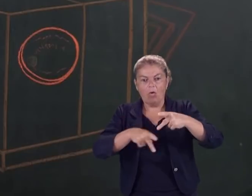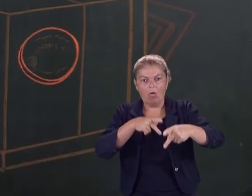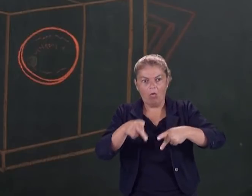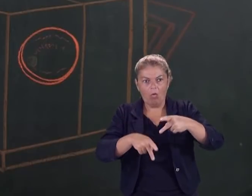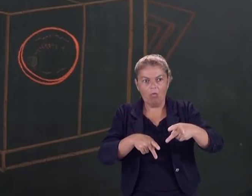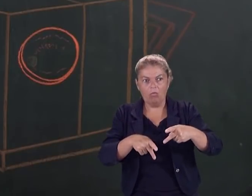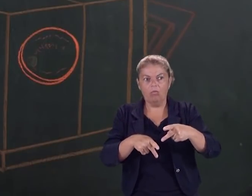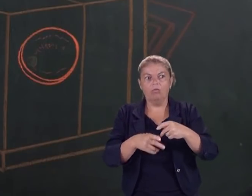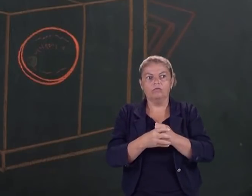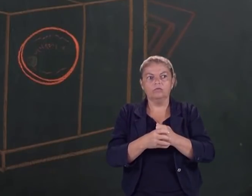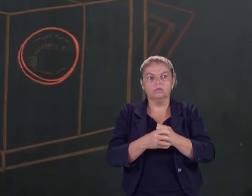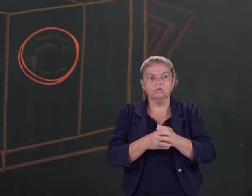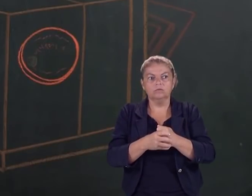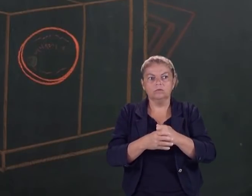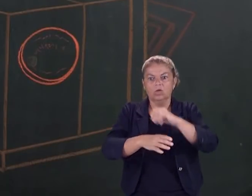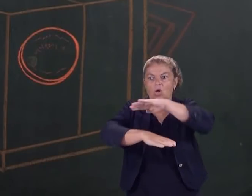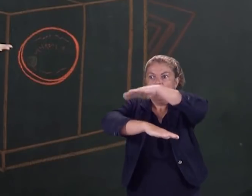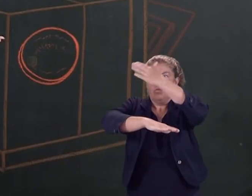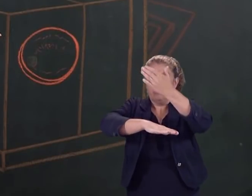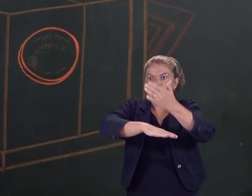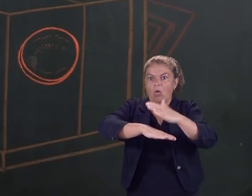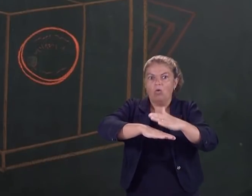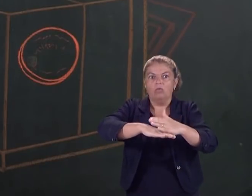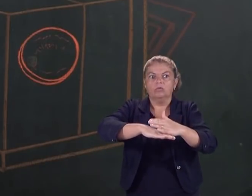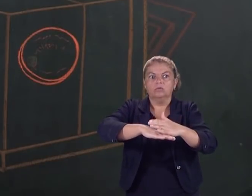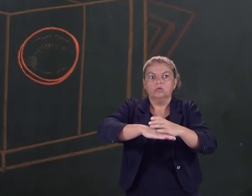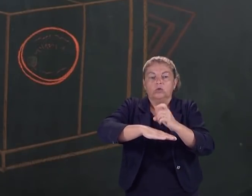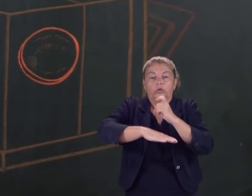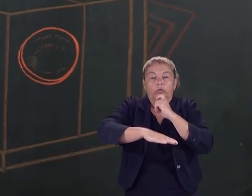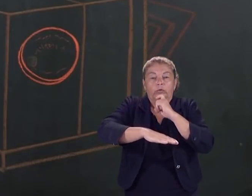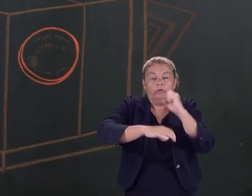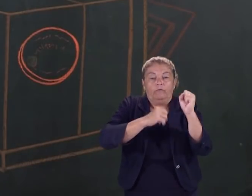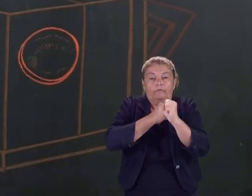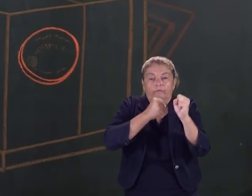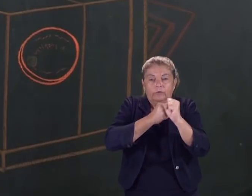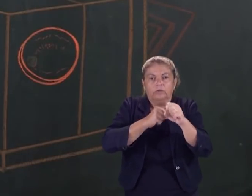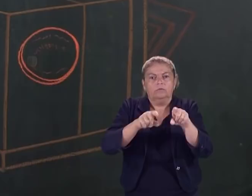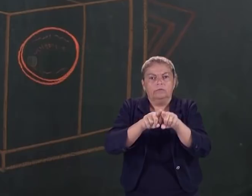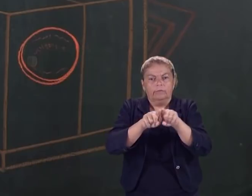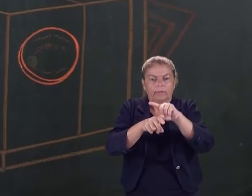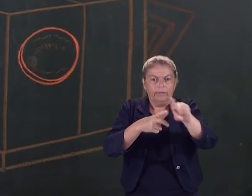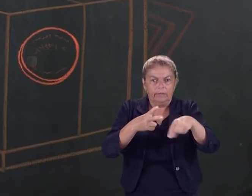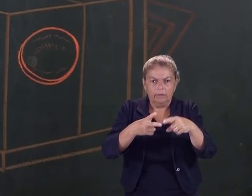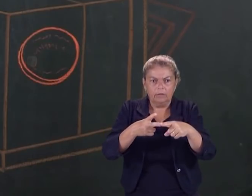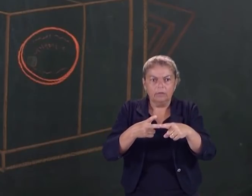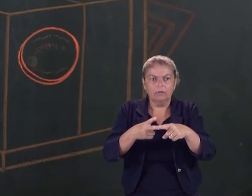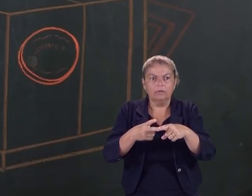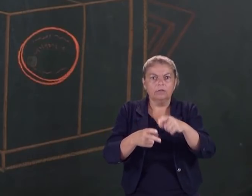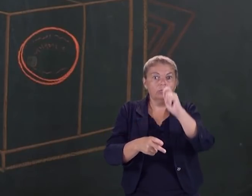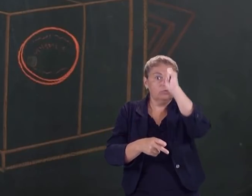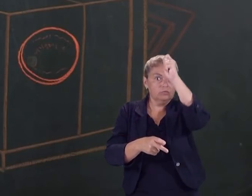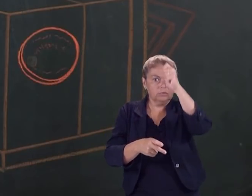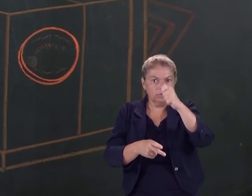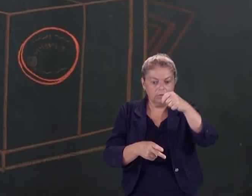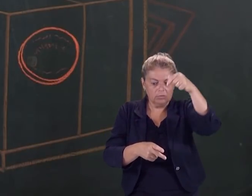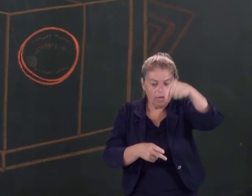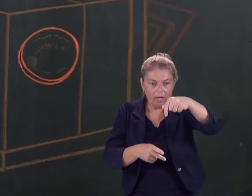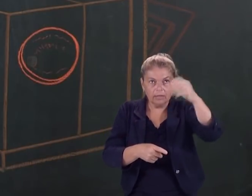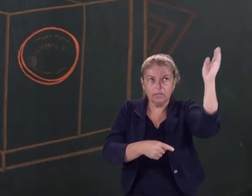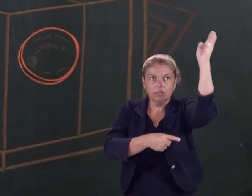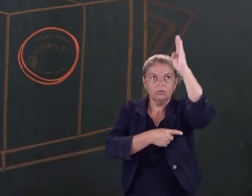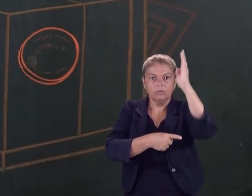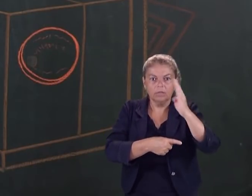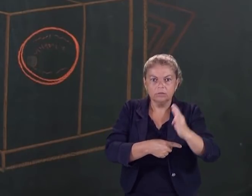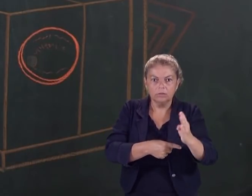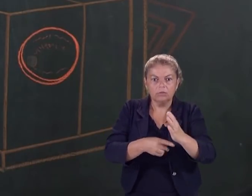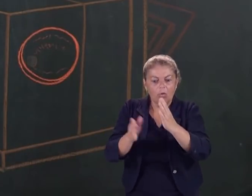extremos, né, que moram ou no muito frio ou no muito quente, os indígenas aqui do Brasil. Então, assim, é um